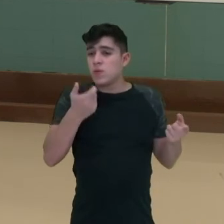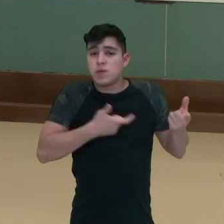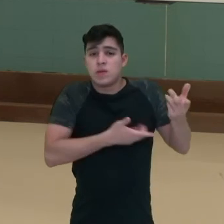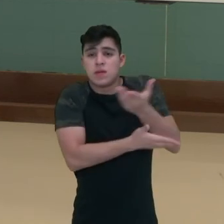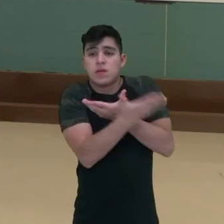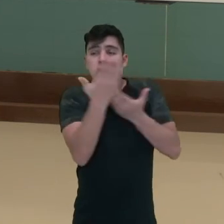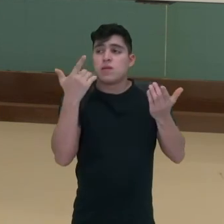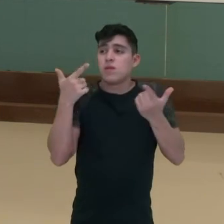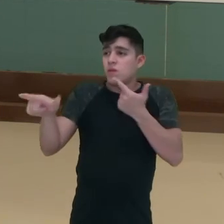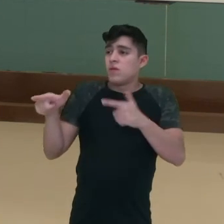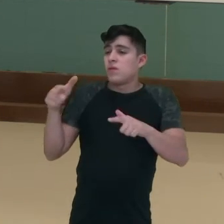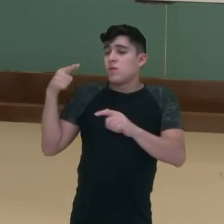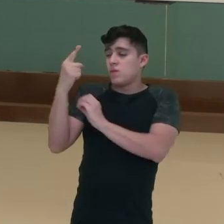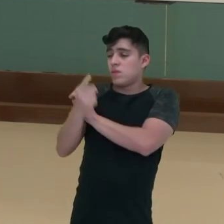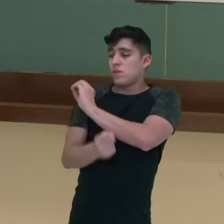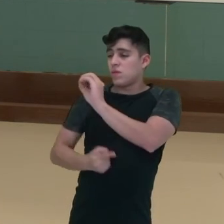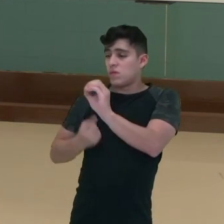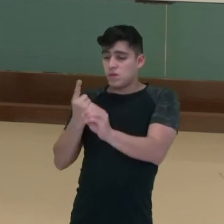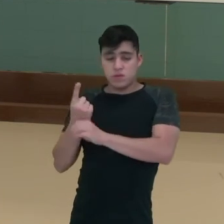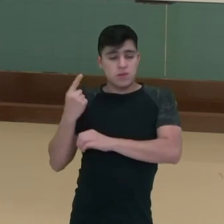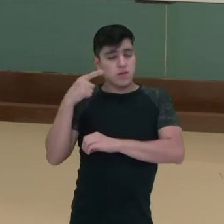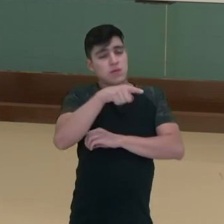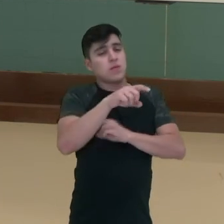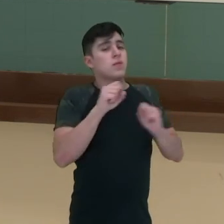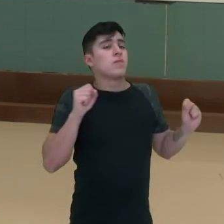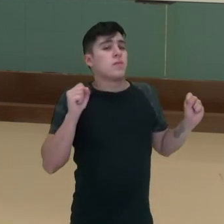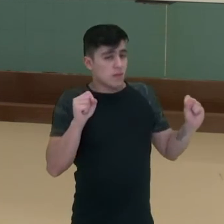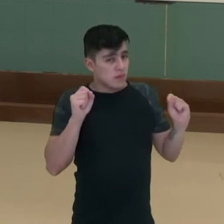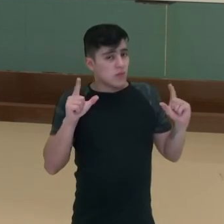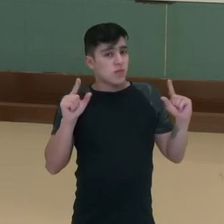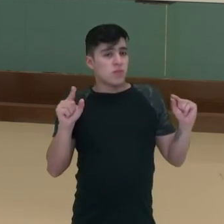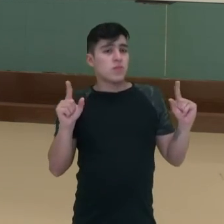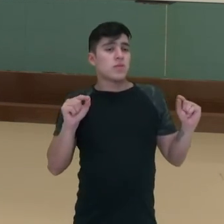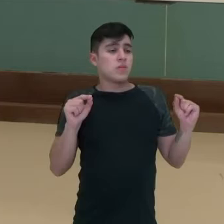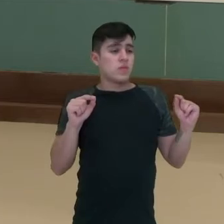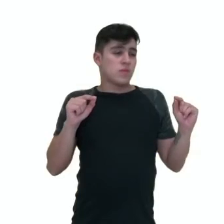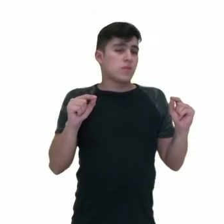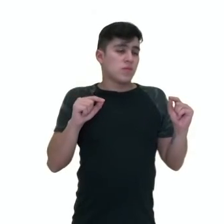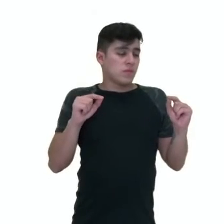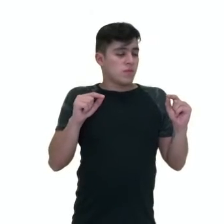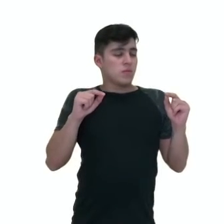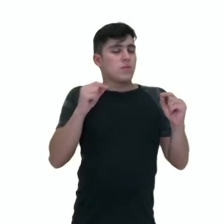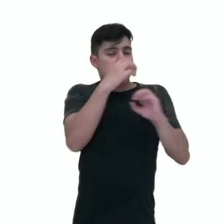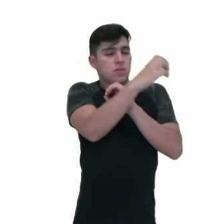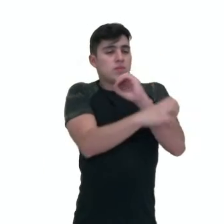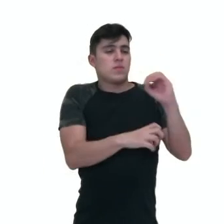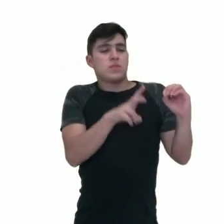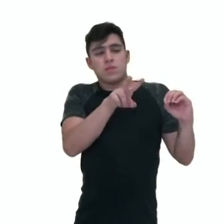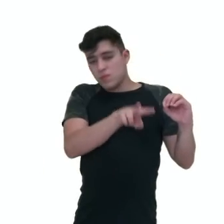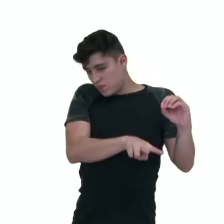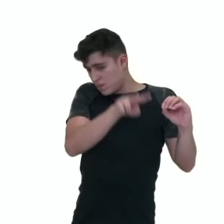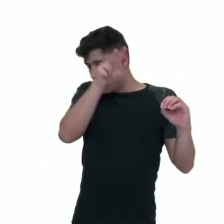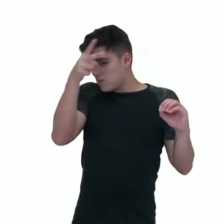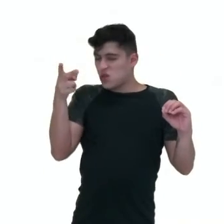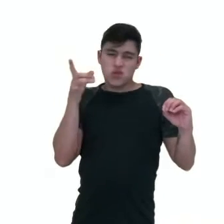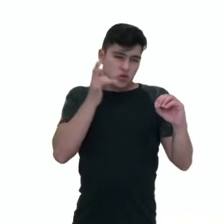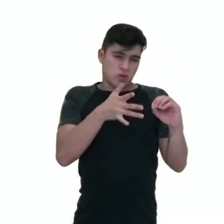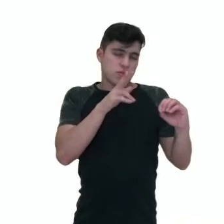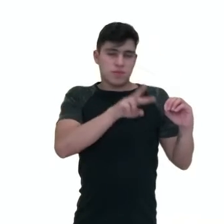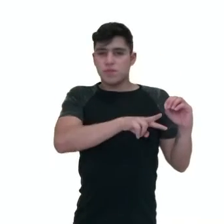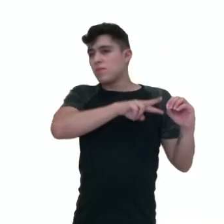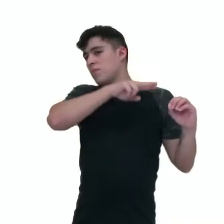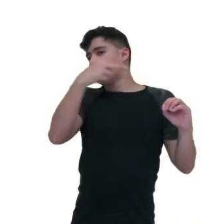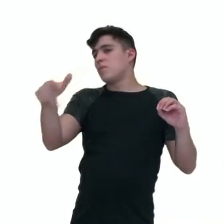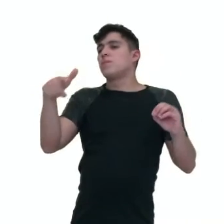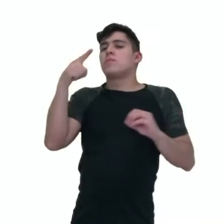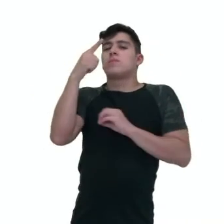com outro átomo pode então doar estes elétrons livres para um